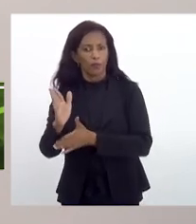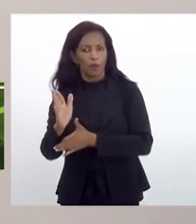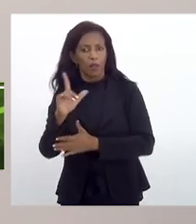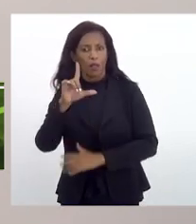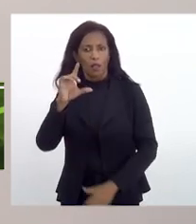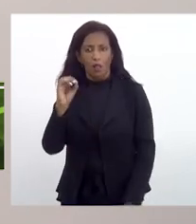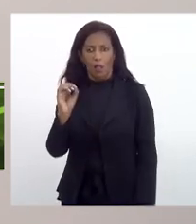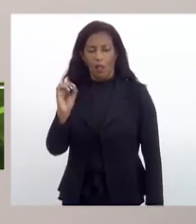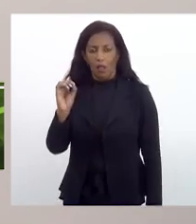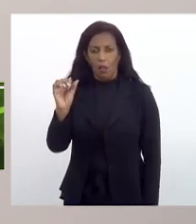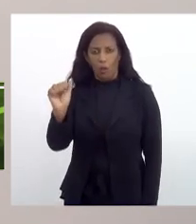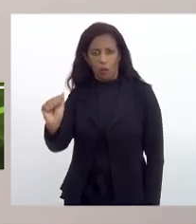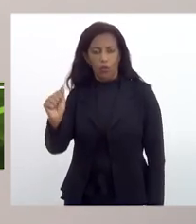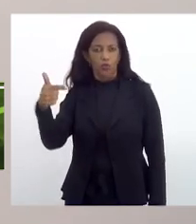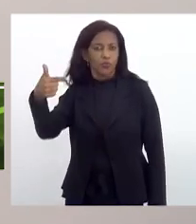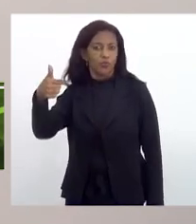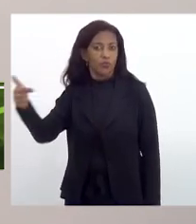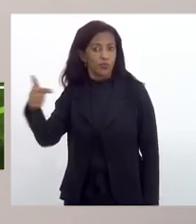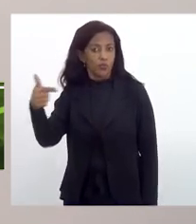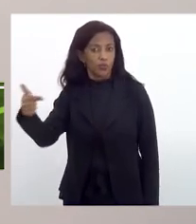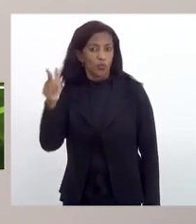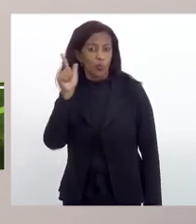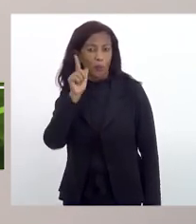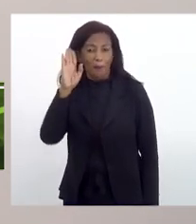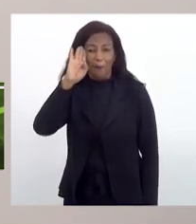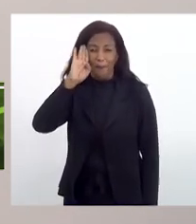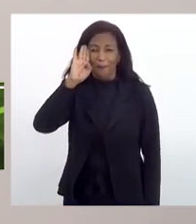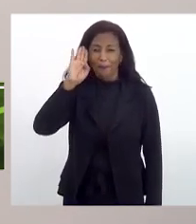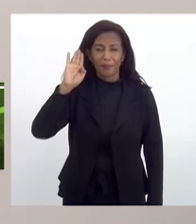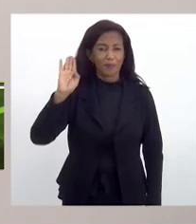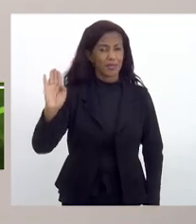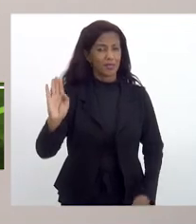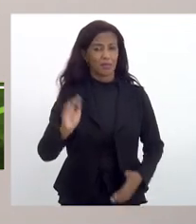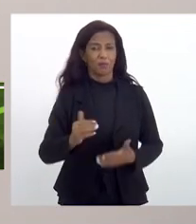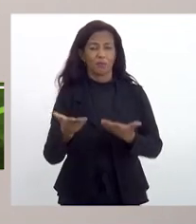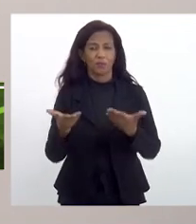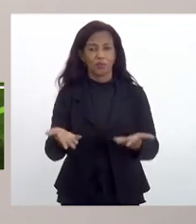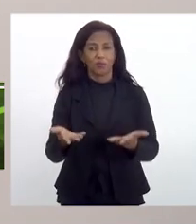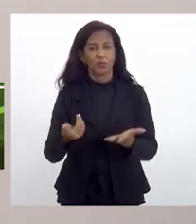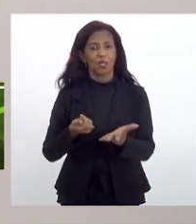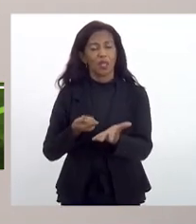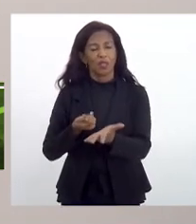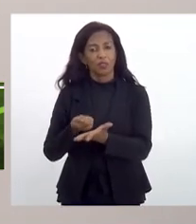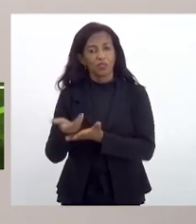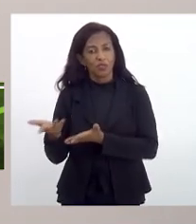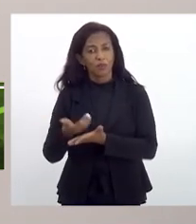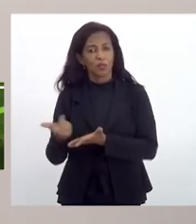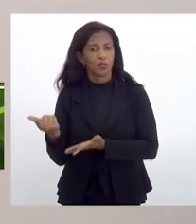LOA de 2022, a gente consiga, principalmente naquilo que é a despesa de capital.